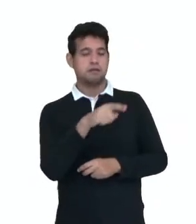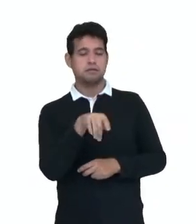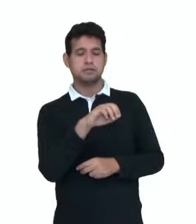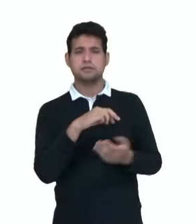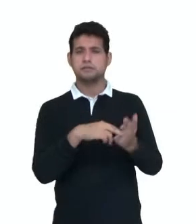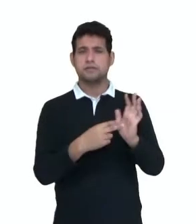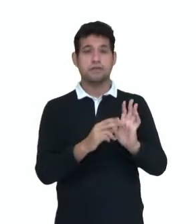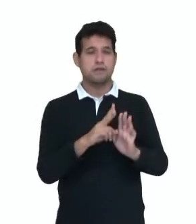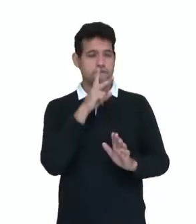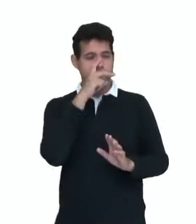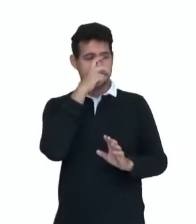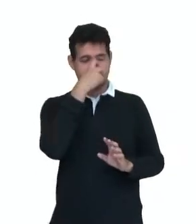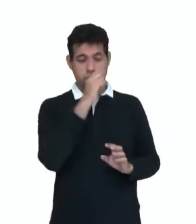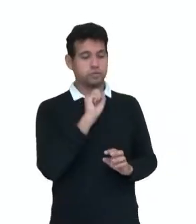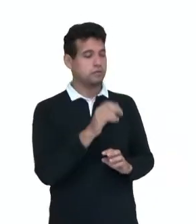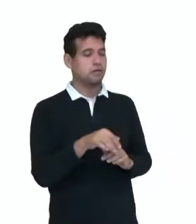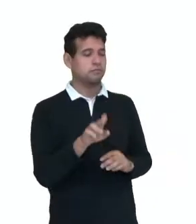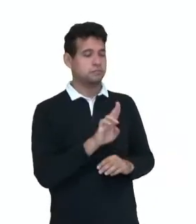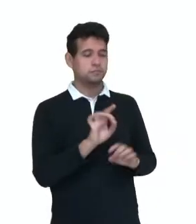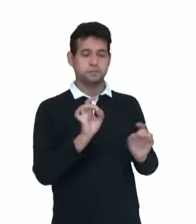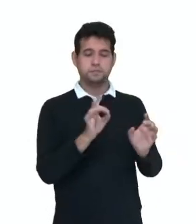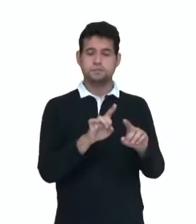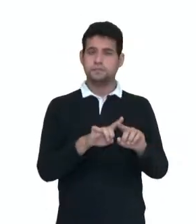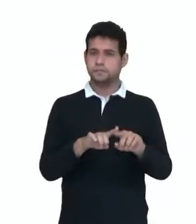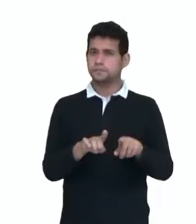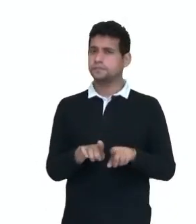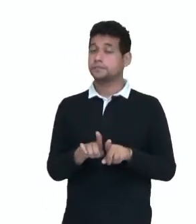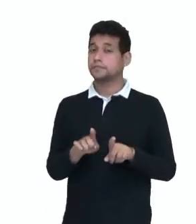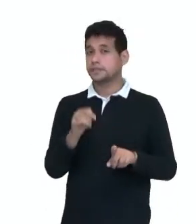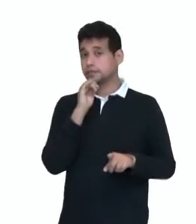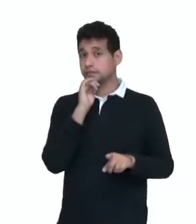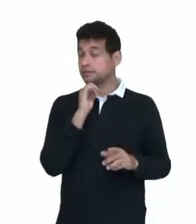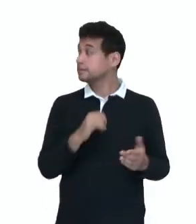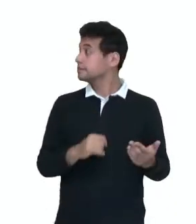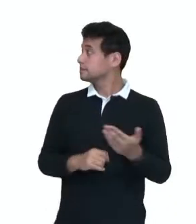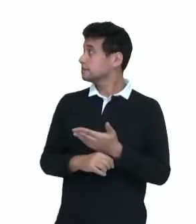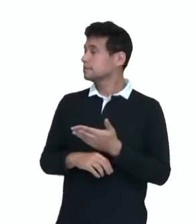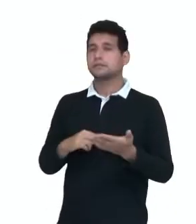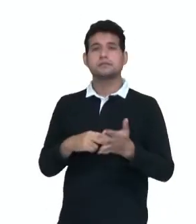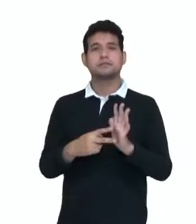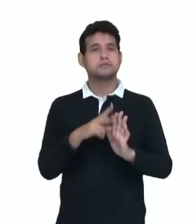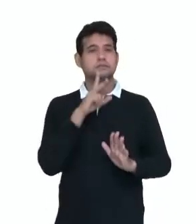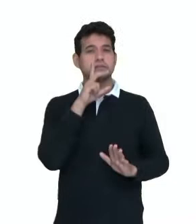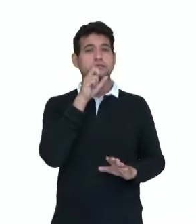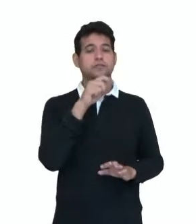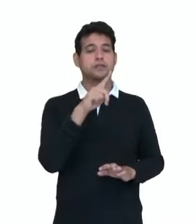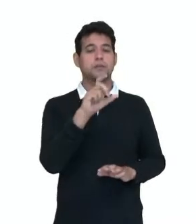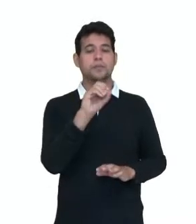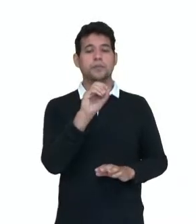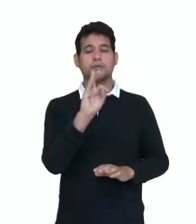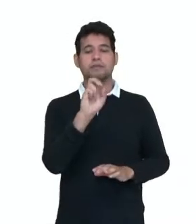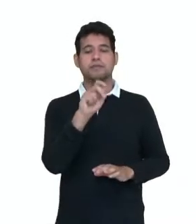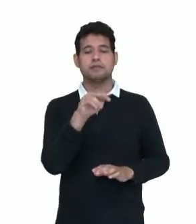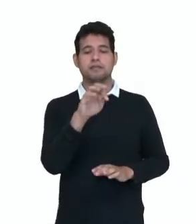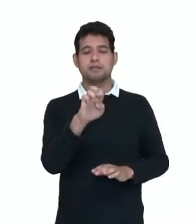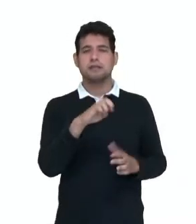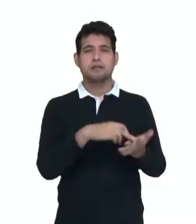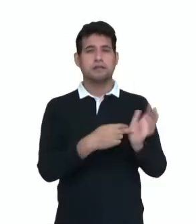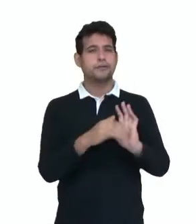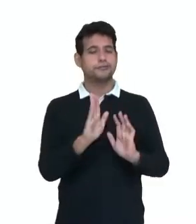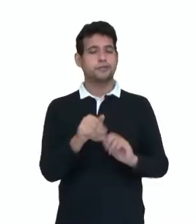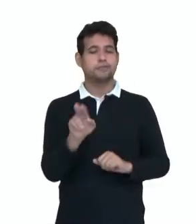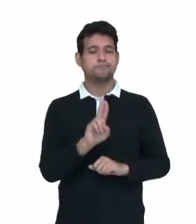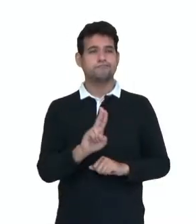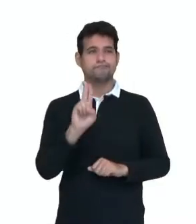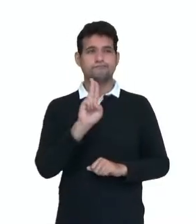onde a força é aplicada, ok? E aqui tem a força potente, que é a força que é